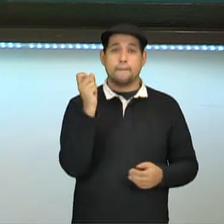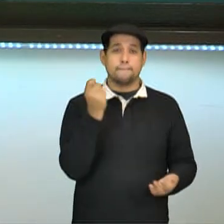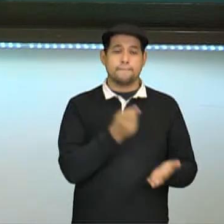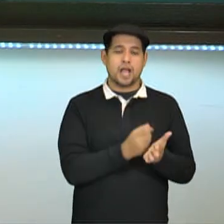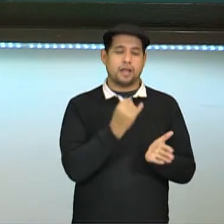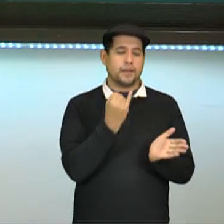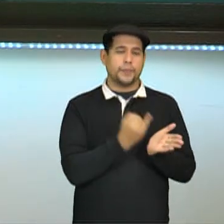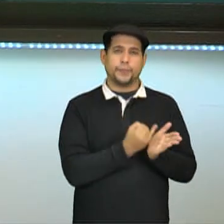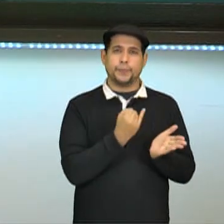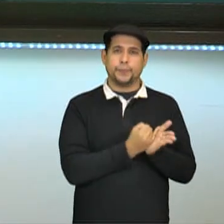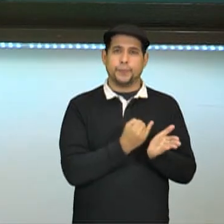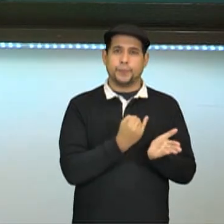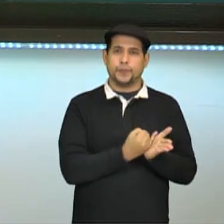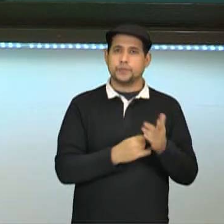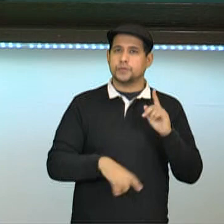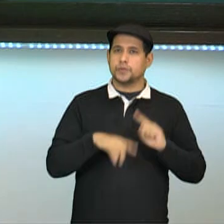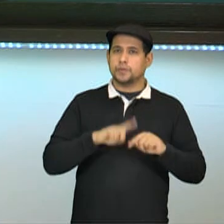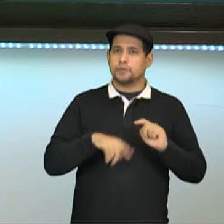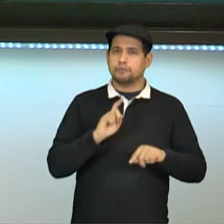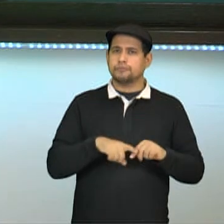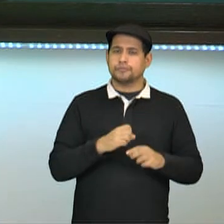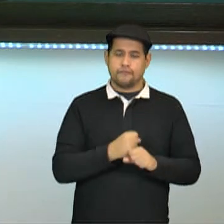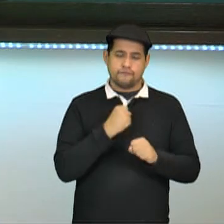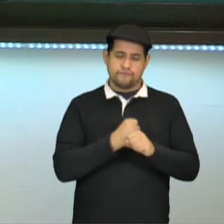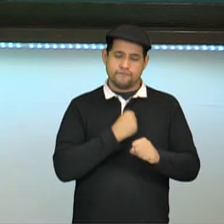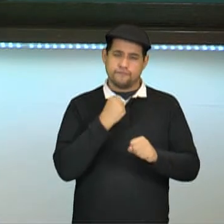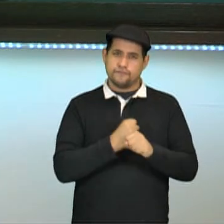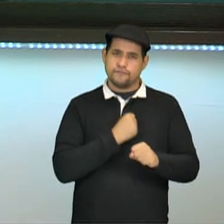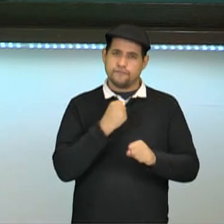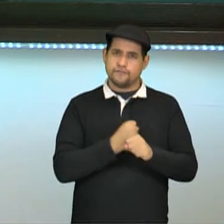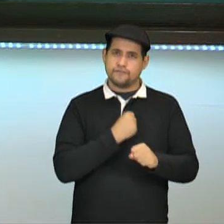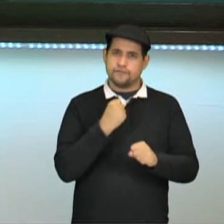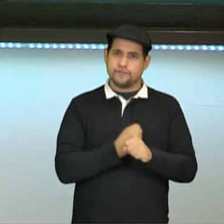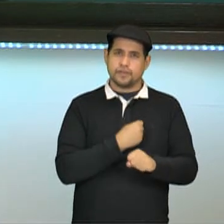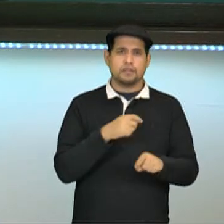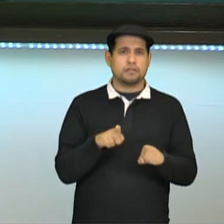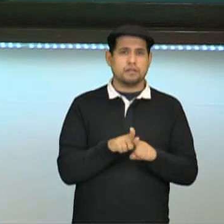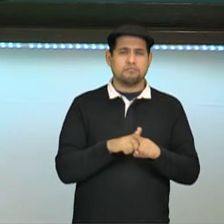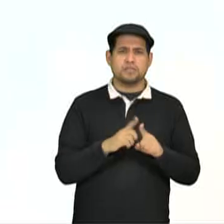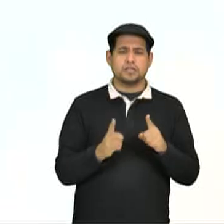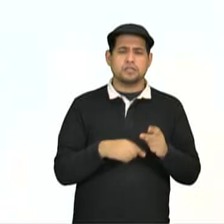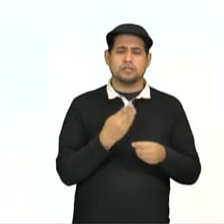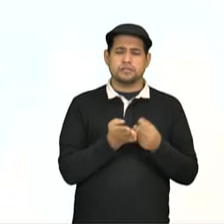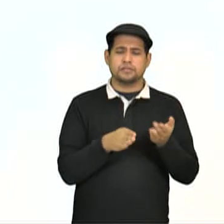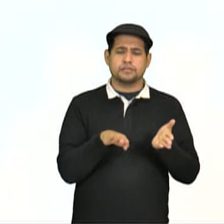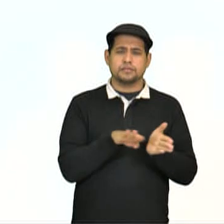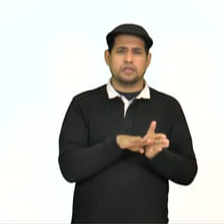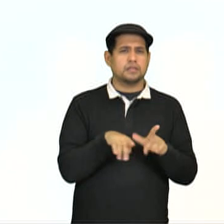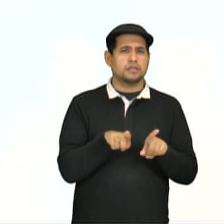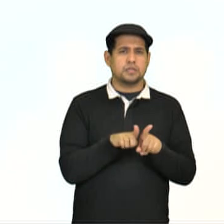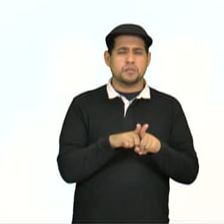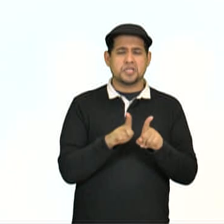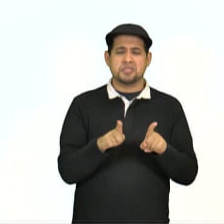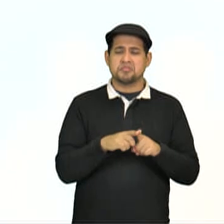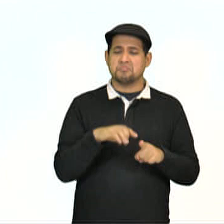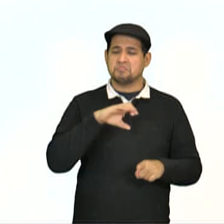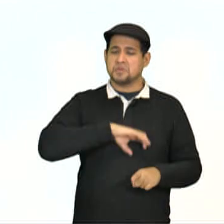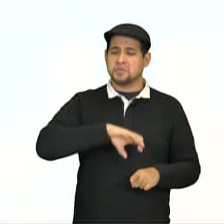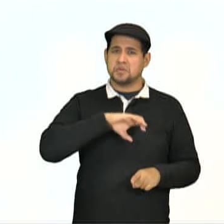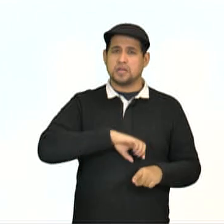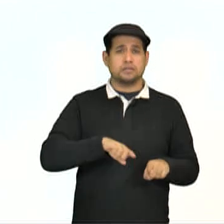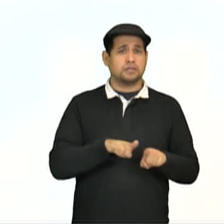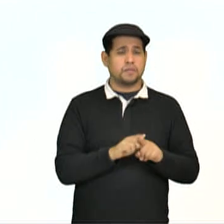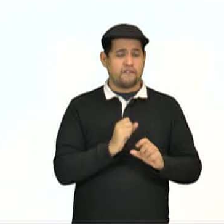impostos. Os produtos que fossem fabricados, que viessem direcionados de Portugal e